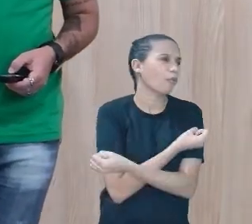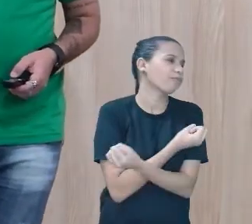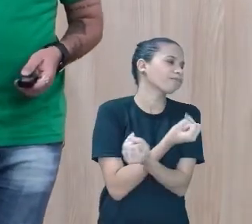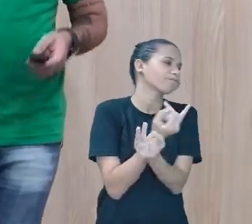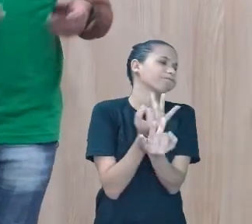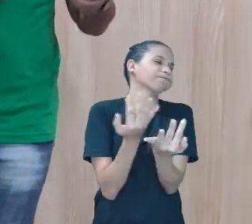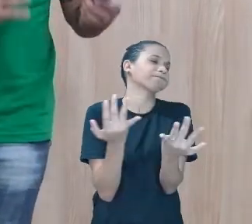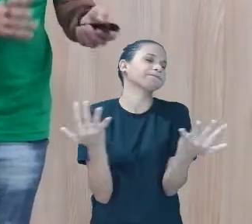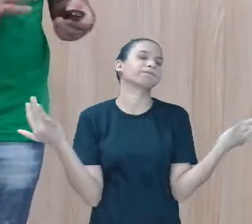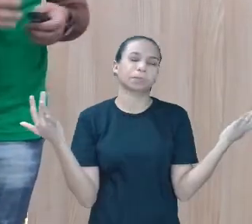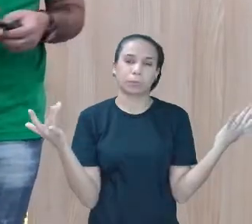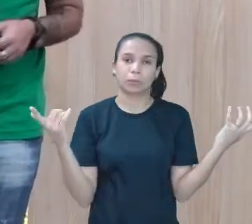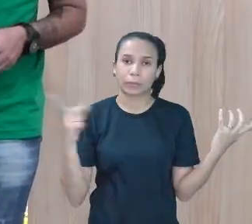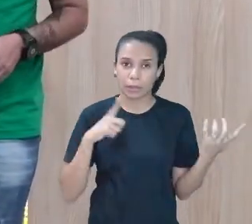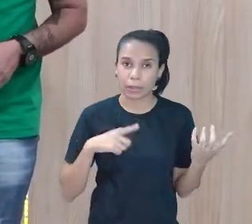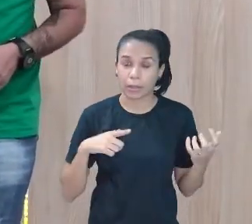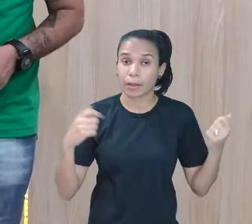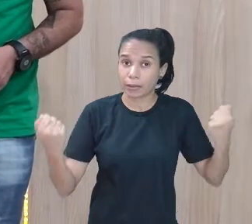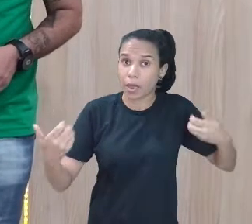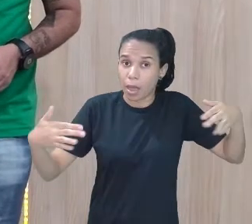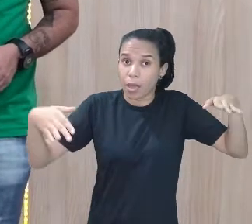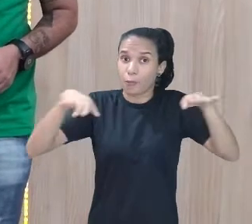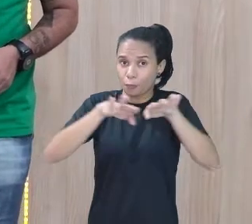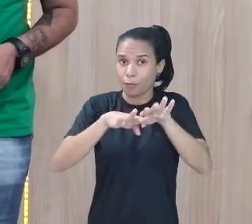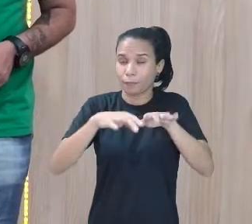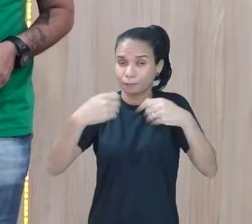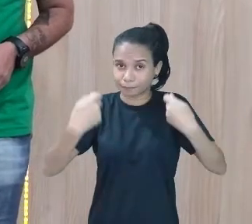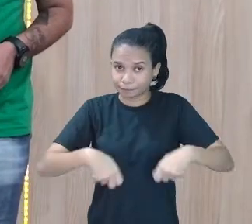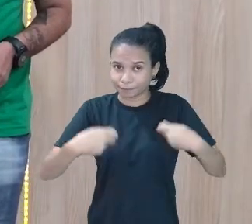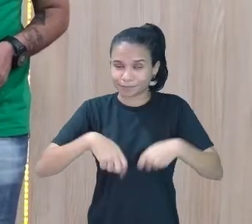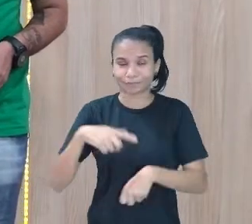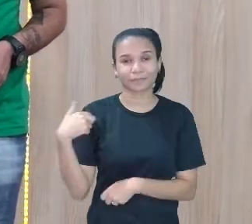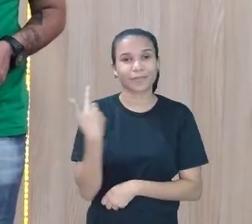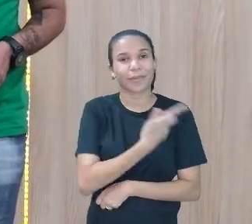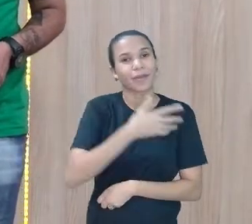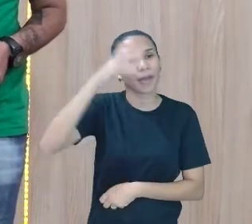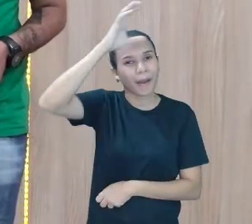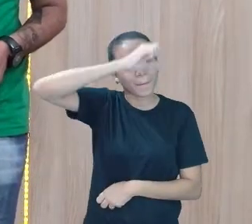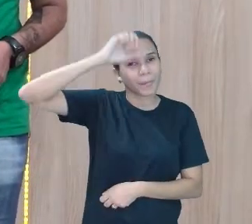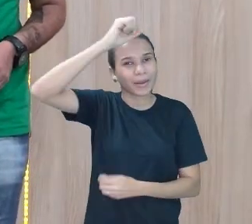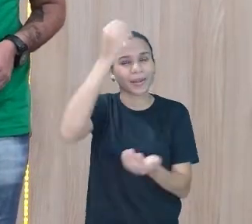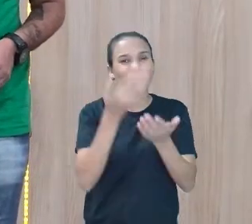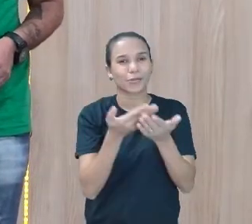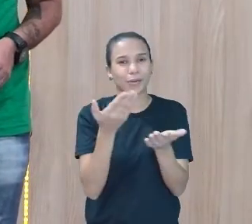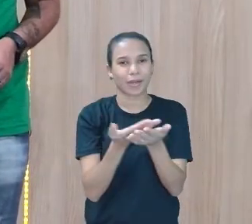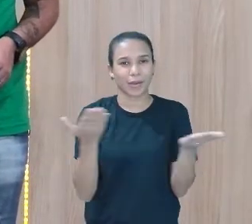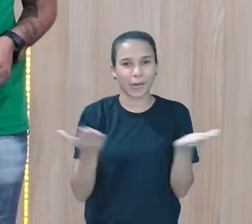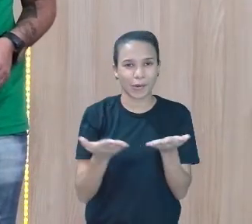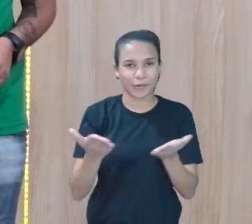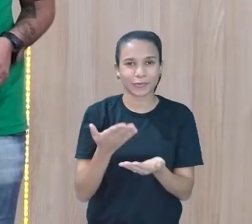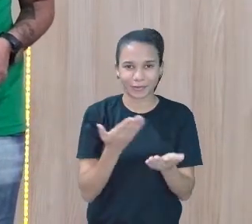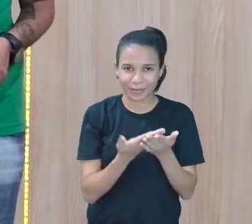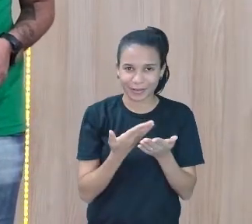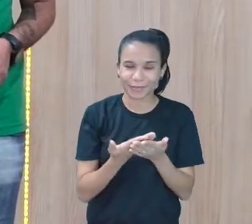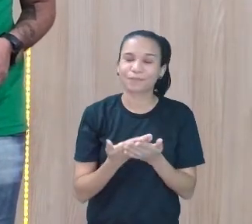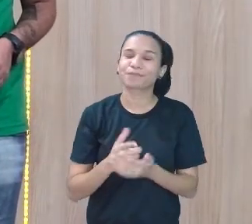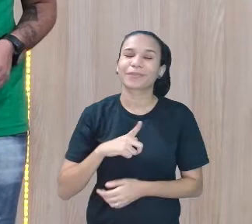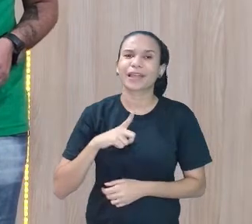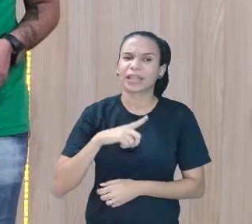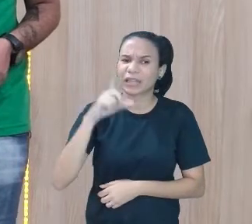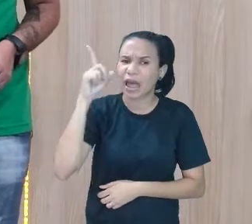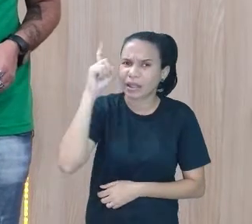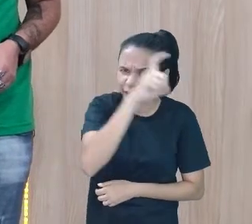frações equivalentes eu acho necessário, tá certo? E a gente vai ver num exemplo da aula de hoje que, caso você